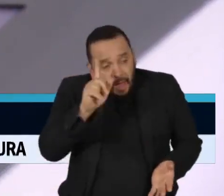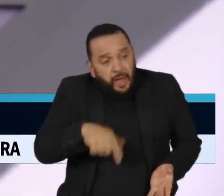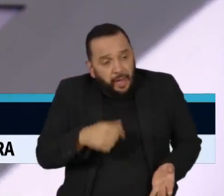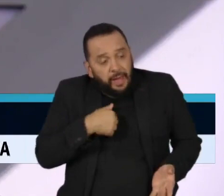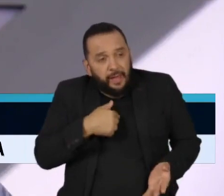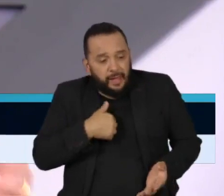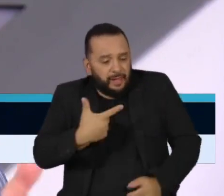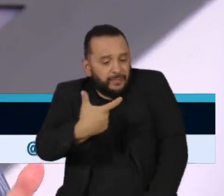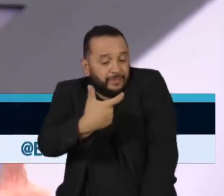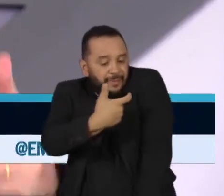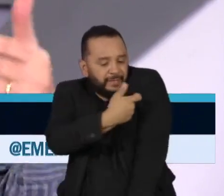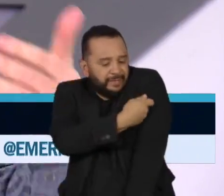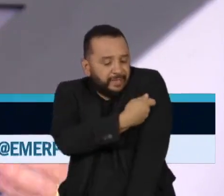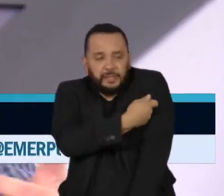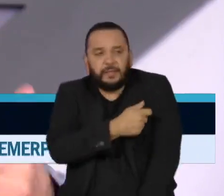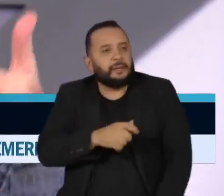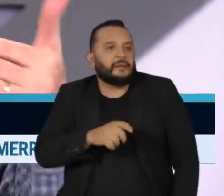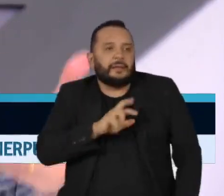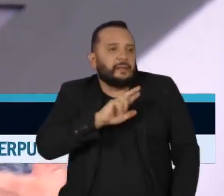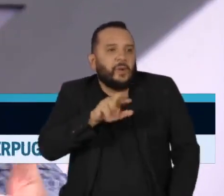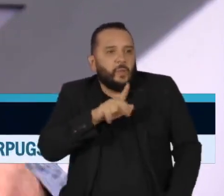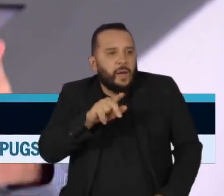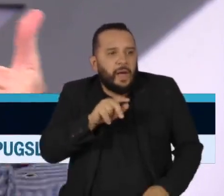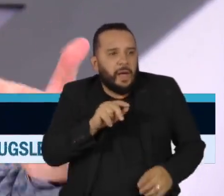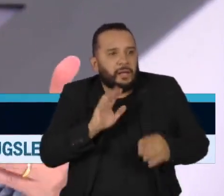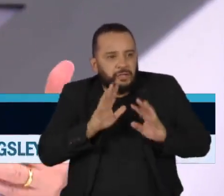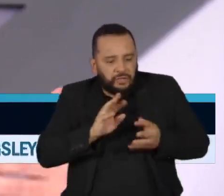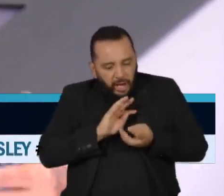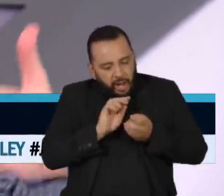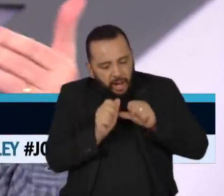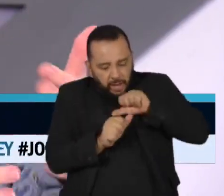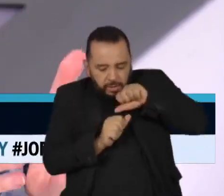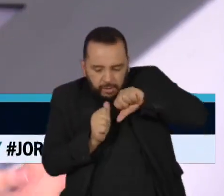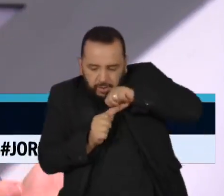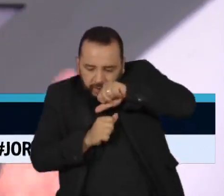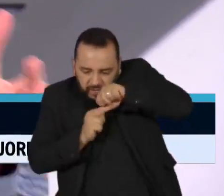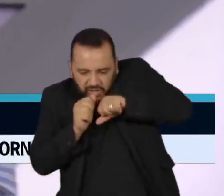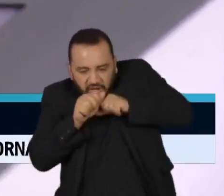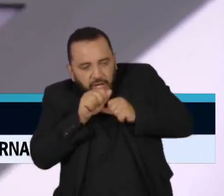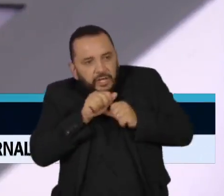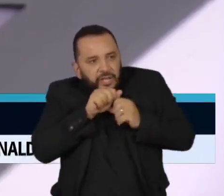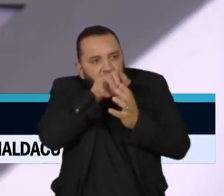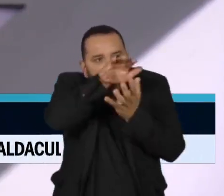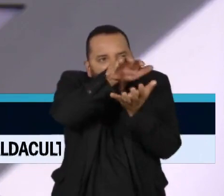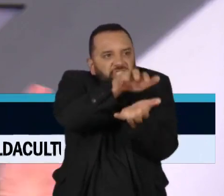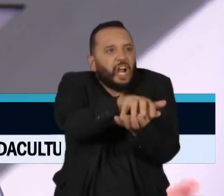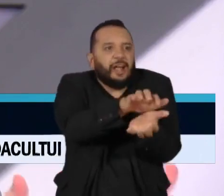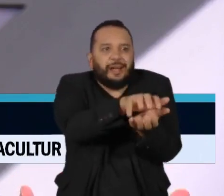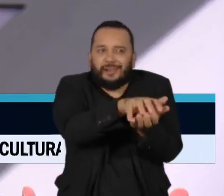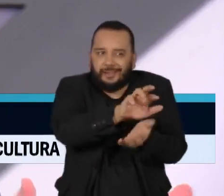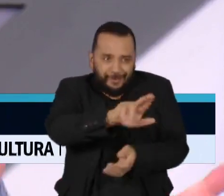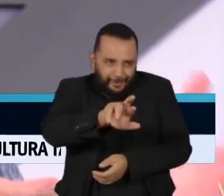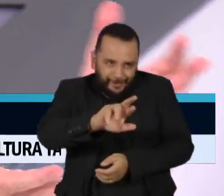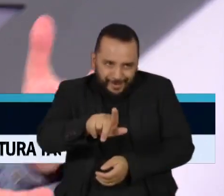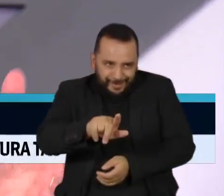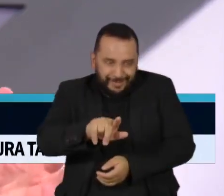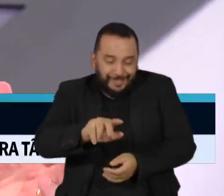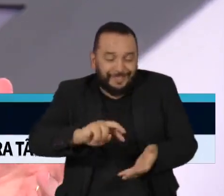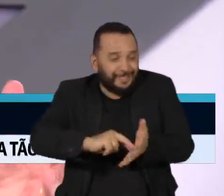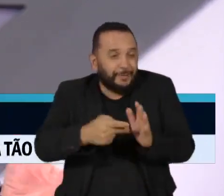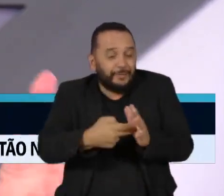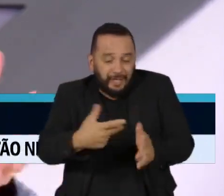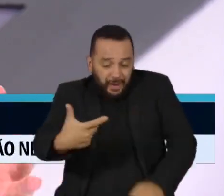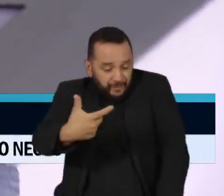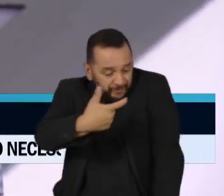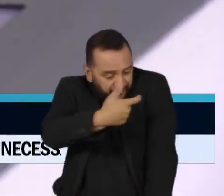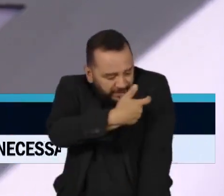jacarés, né? E ela faz a rapidez de adaptação da vacina ao vírus. Então, o vírus se muta,